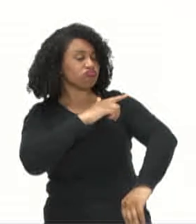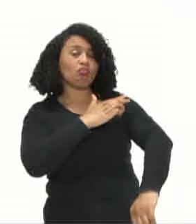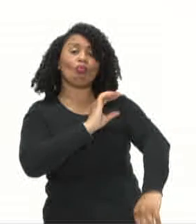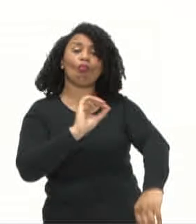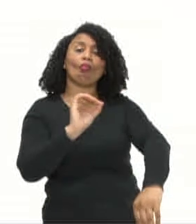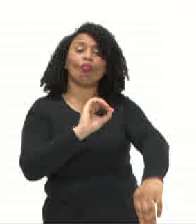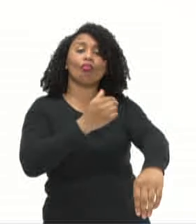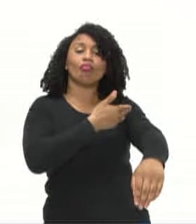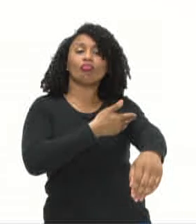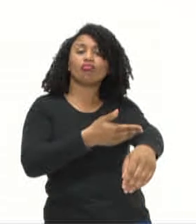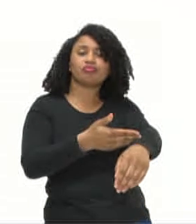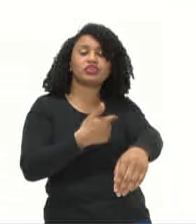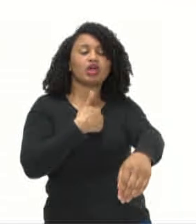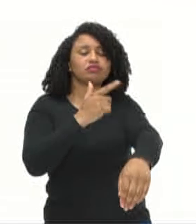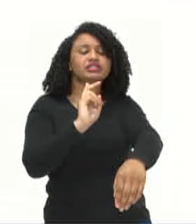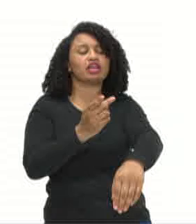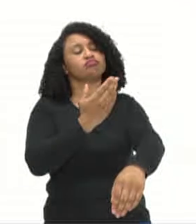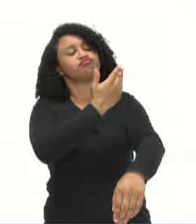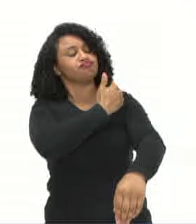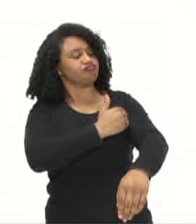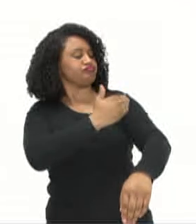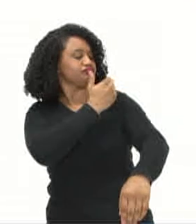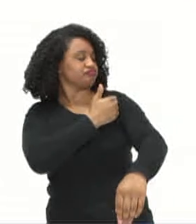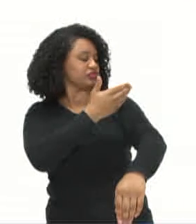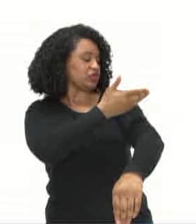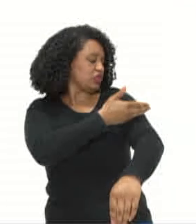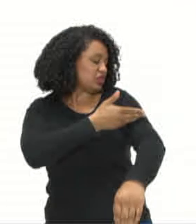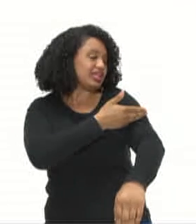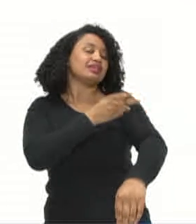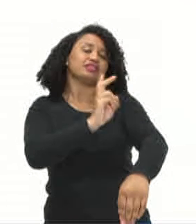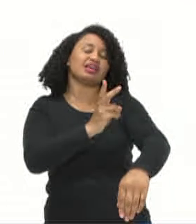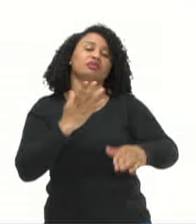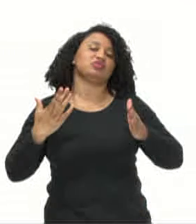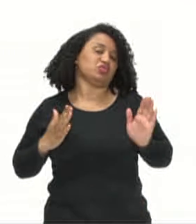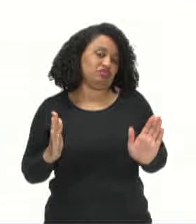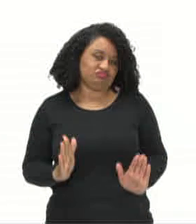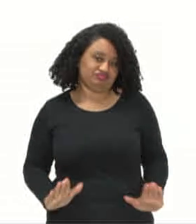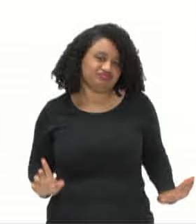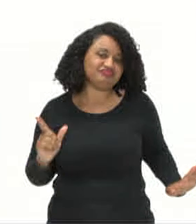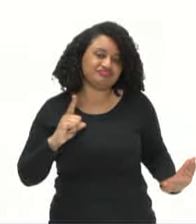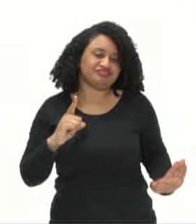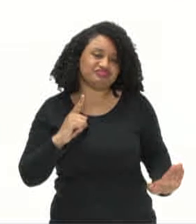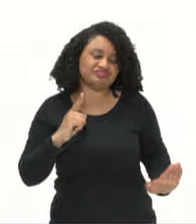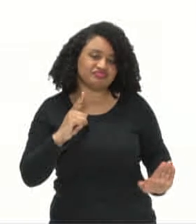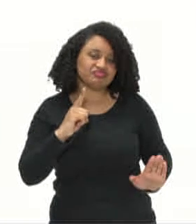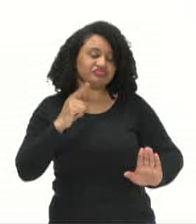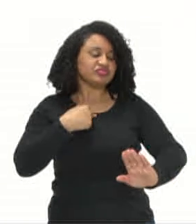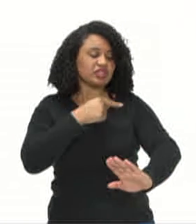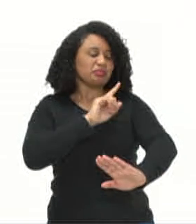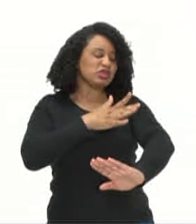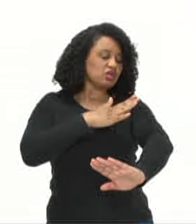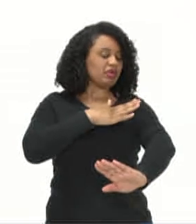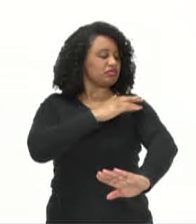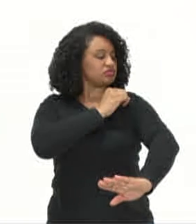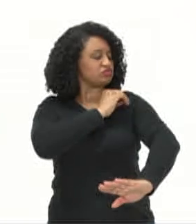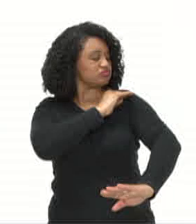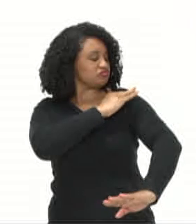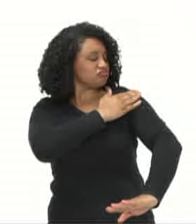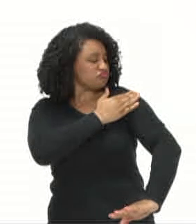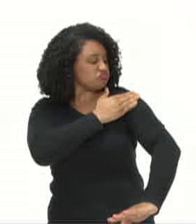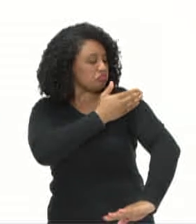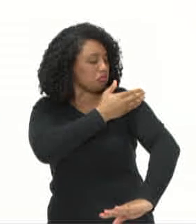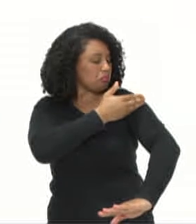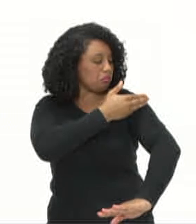constantemente. Usava mangas curtas em todos os vestidos de casa. Meio palmo abaixo do ombro, dali em